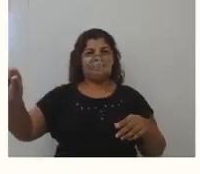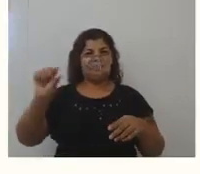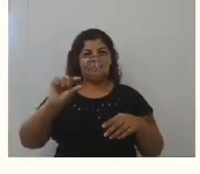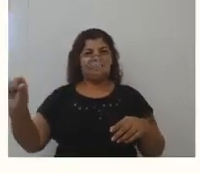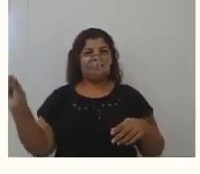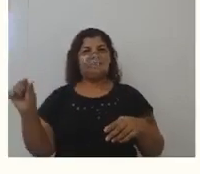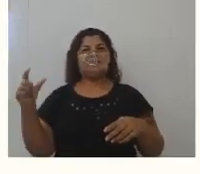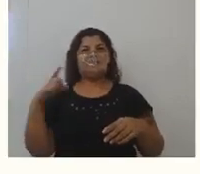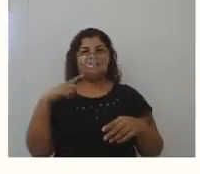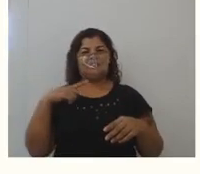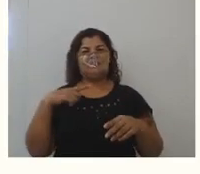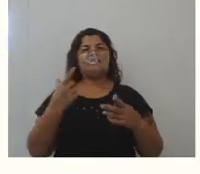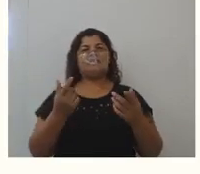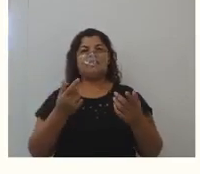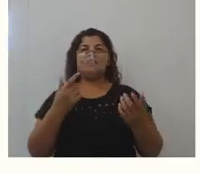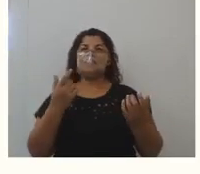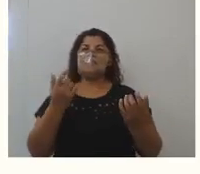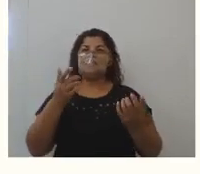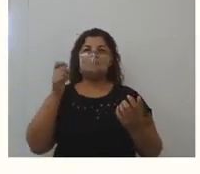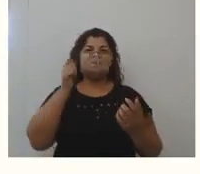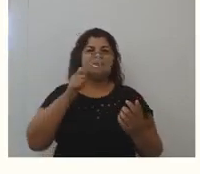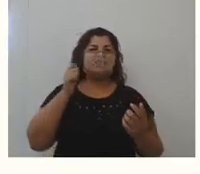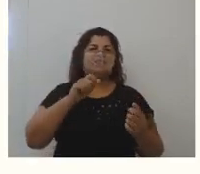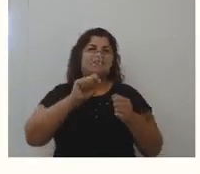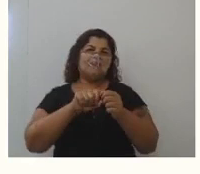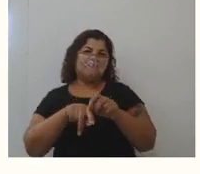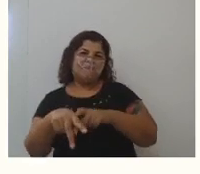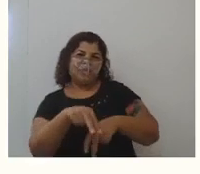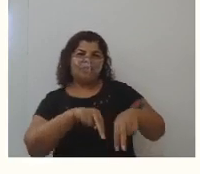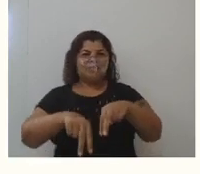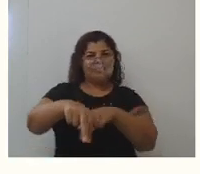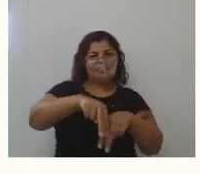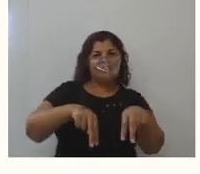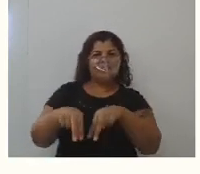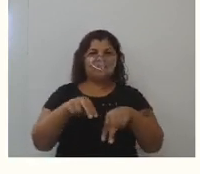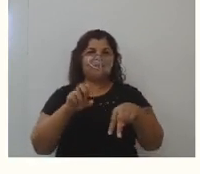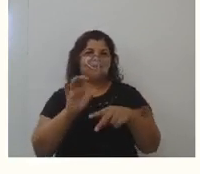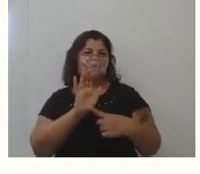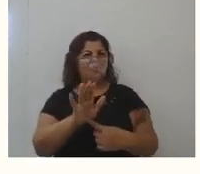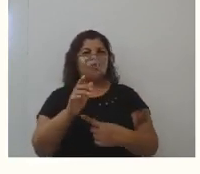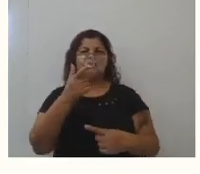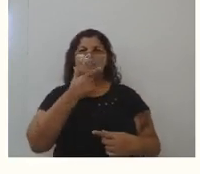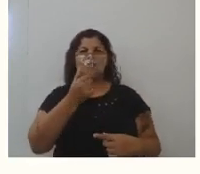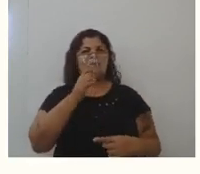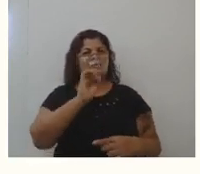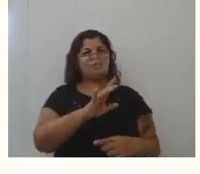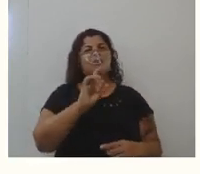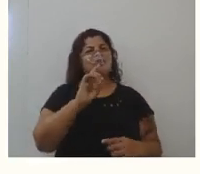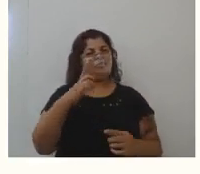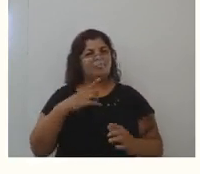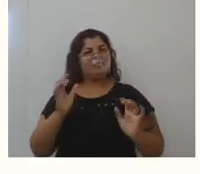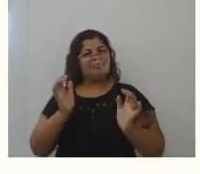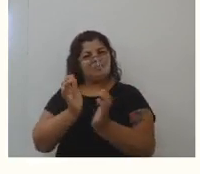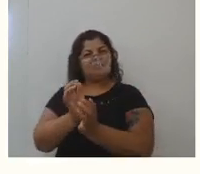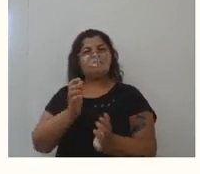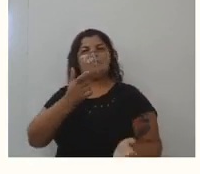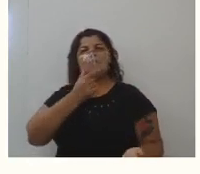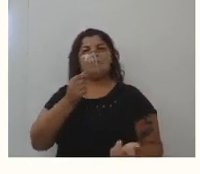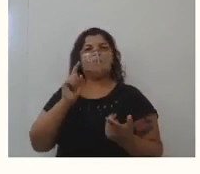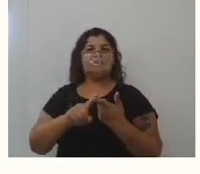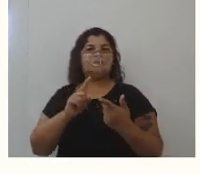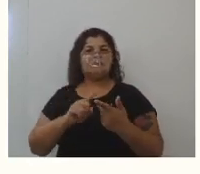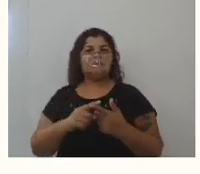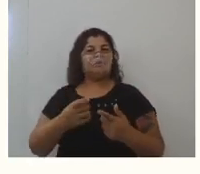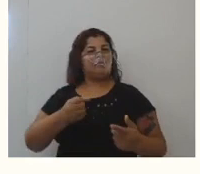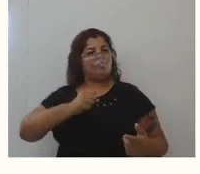as do Passinho, que são as minas que estão fazendo passinho, mostrando que não é só homem que faz passinho. Passinho é resistência, é a gente